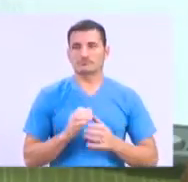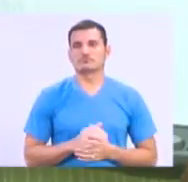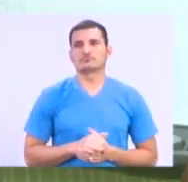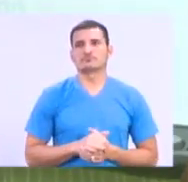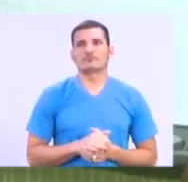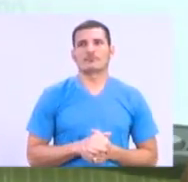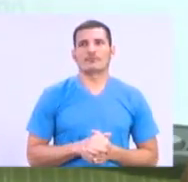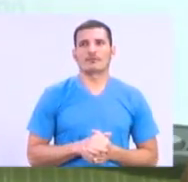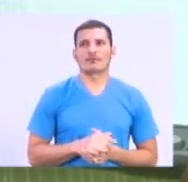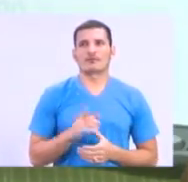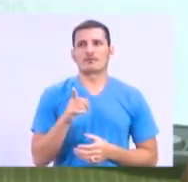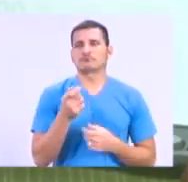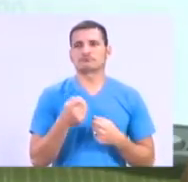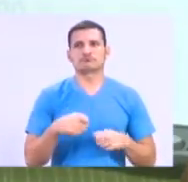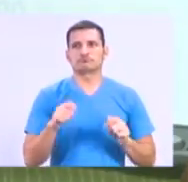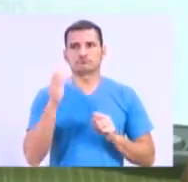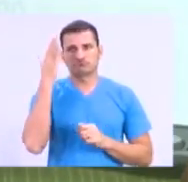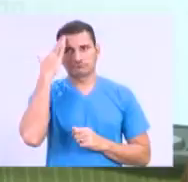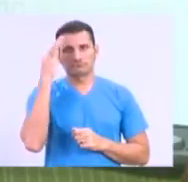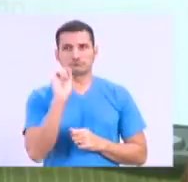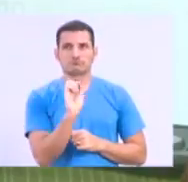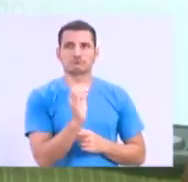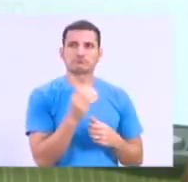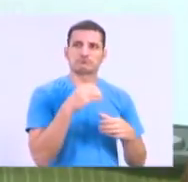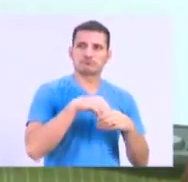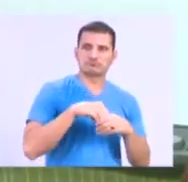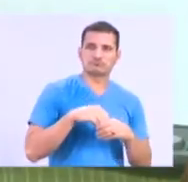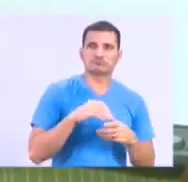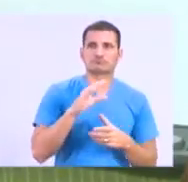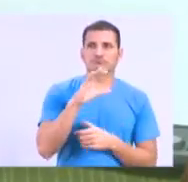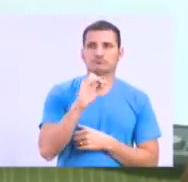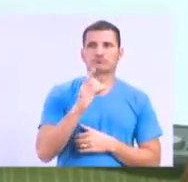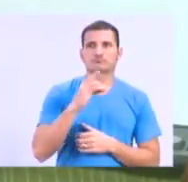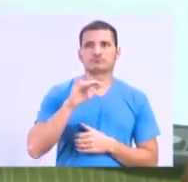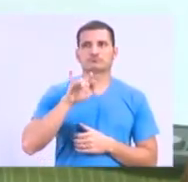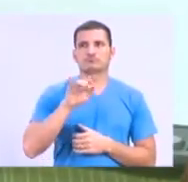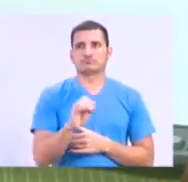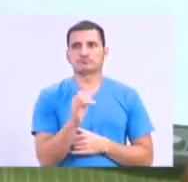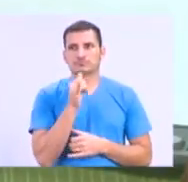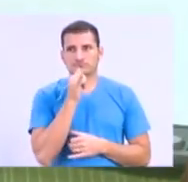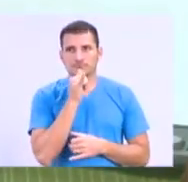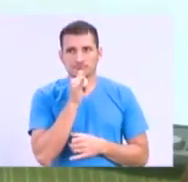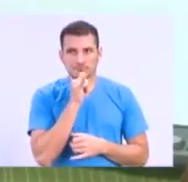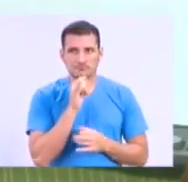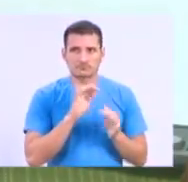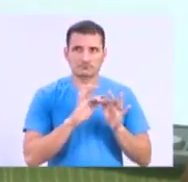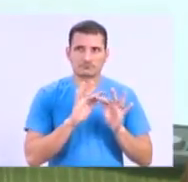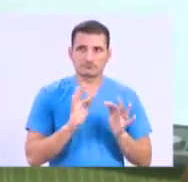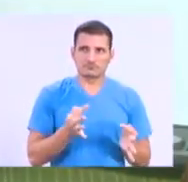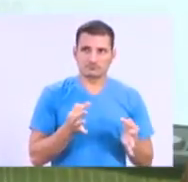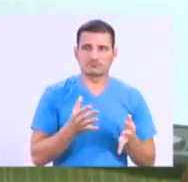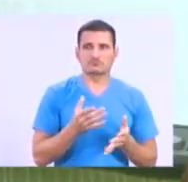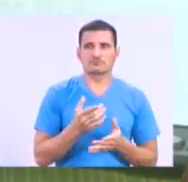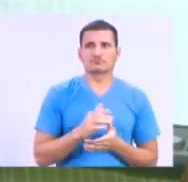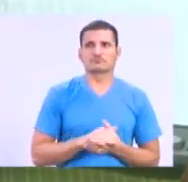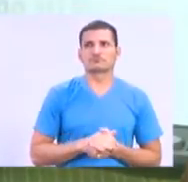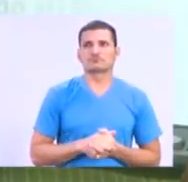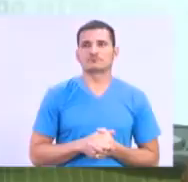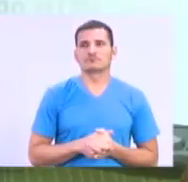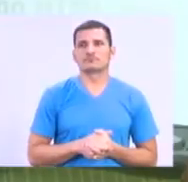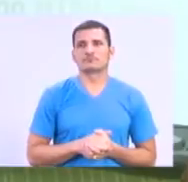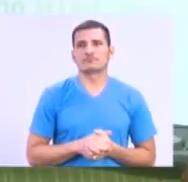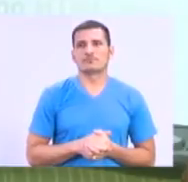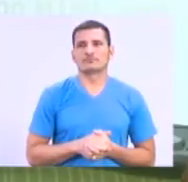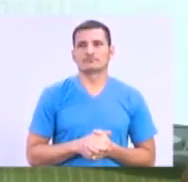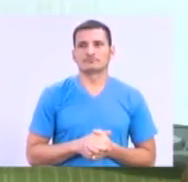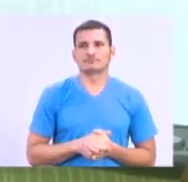tem necessidade de saber isso, né. Um exemplo bem simples que eu posso dar para os alunos, para vocês aí